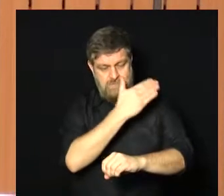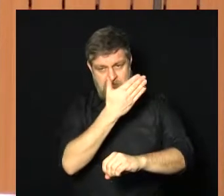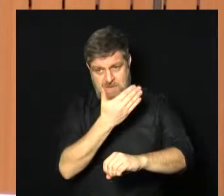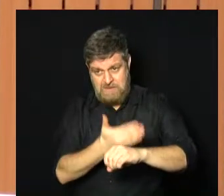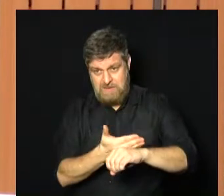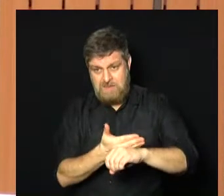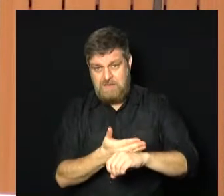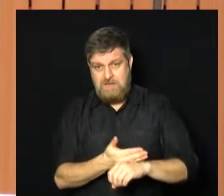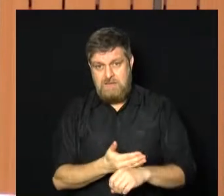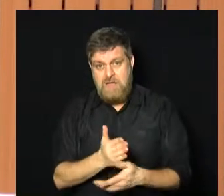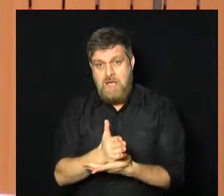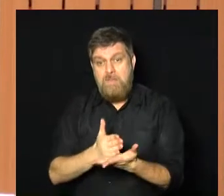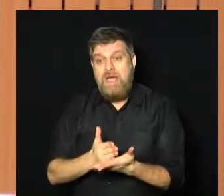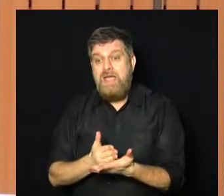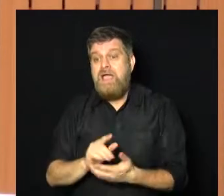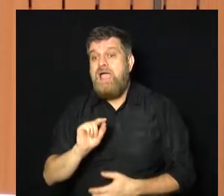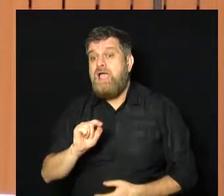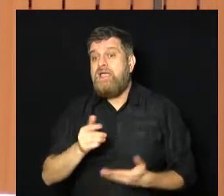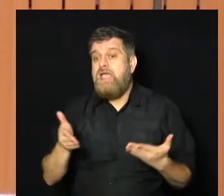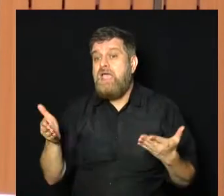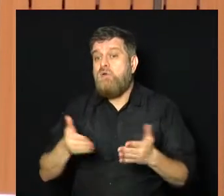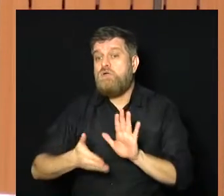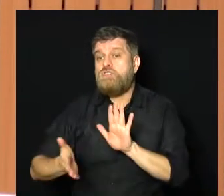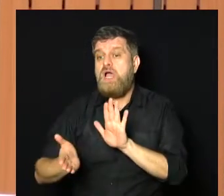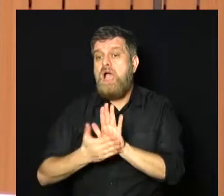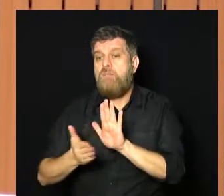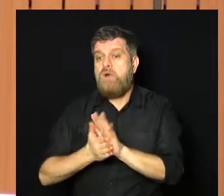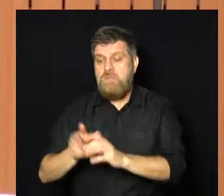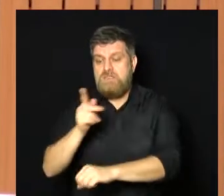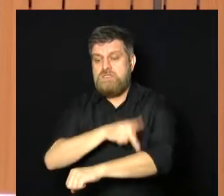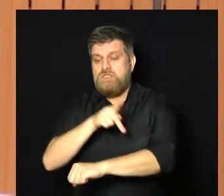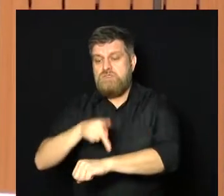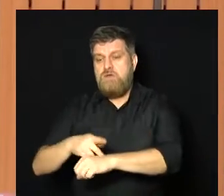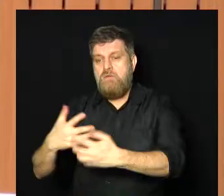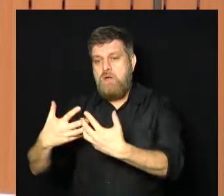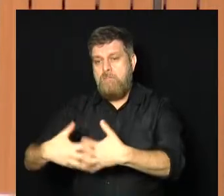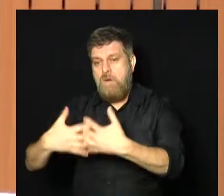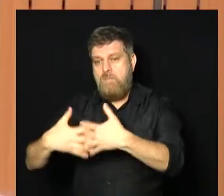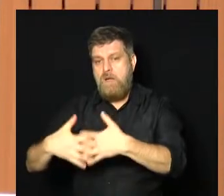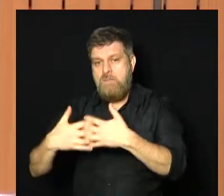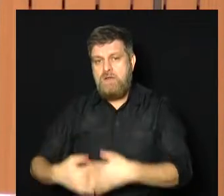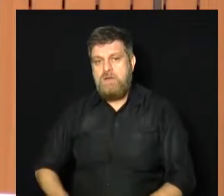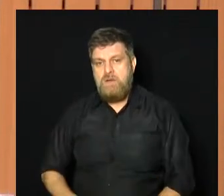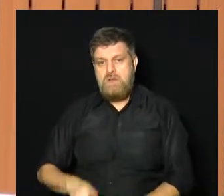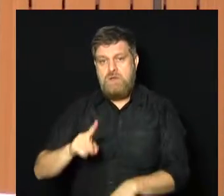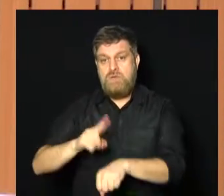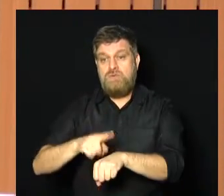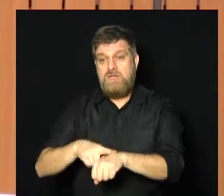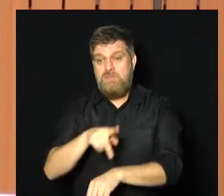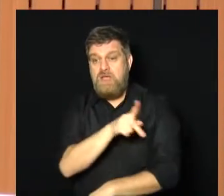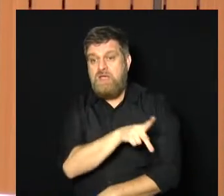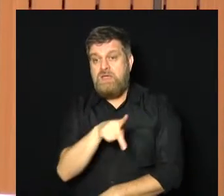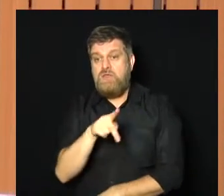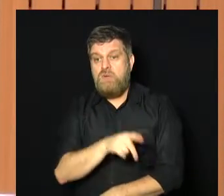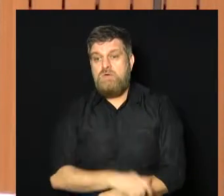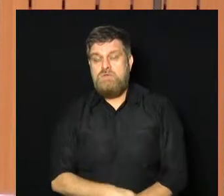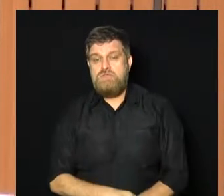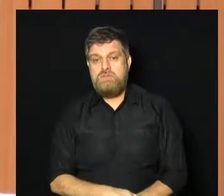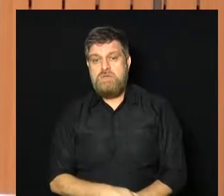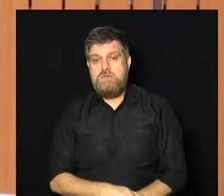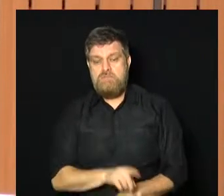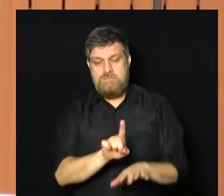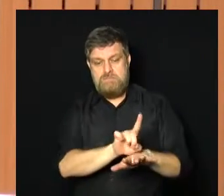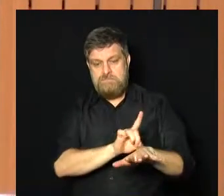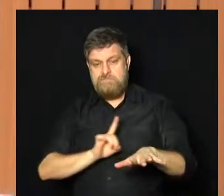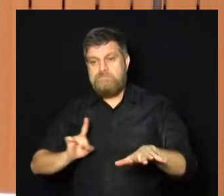período, quem hoje desenvolve a proposta pedagógica no tempo em que o professor não está em sala? É